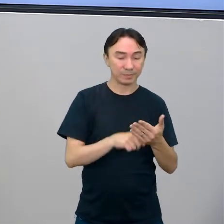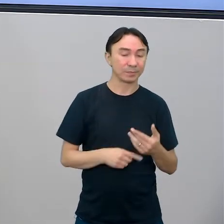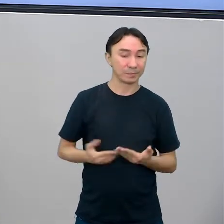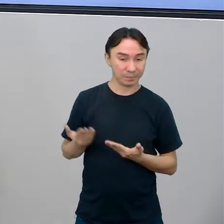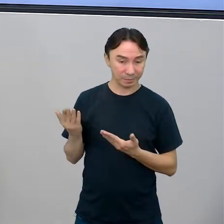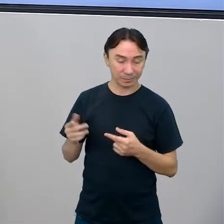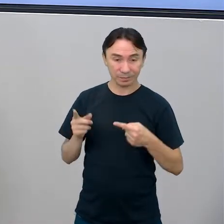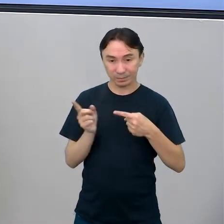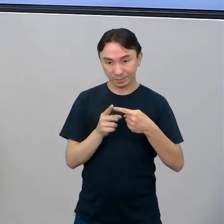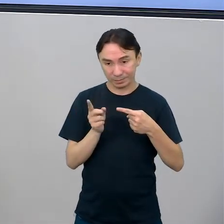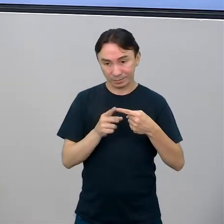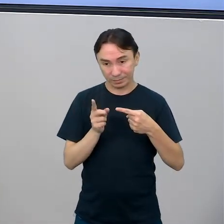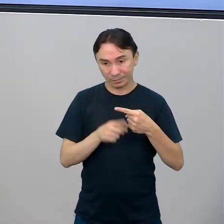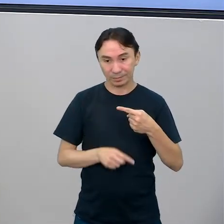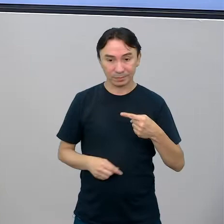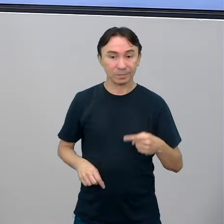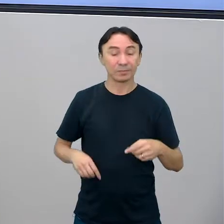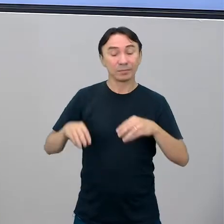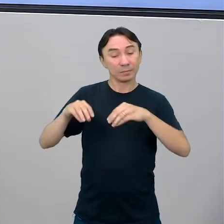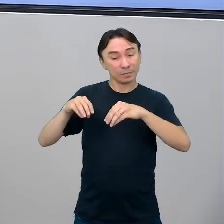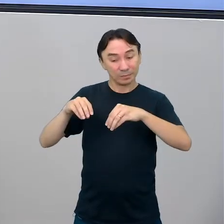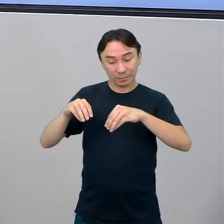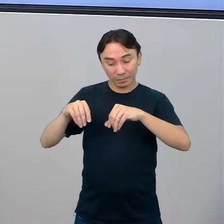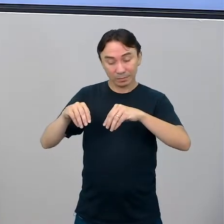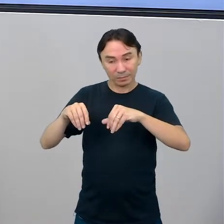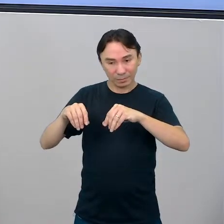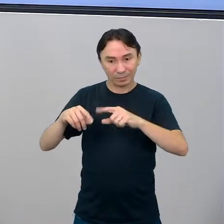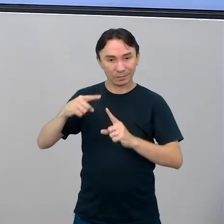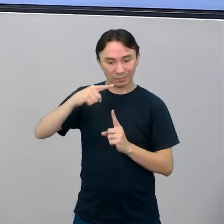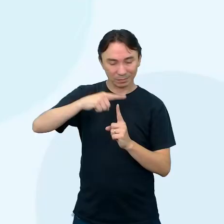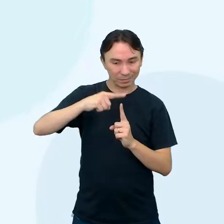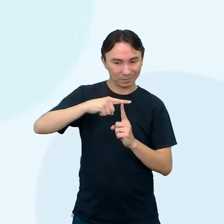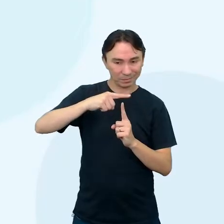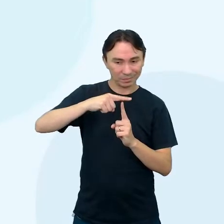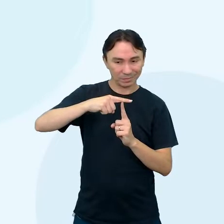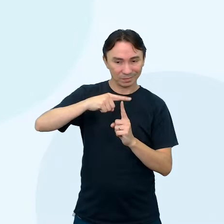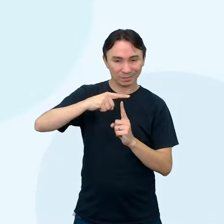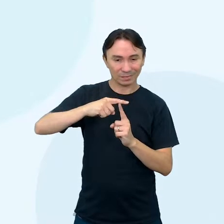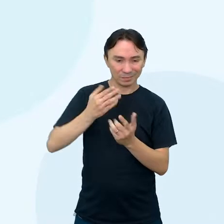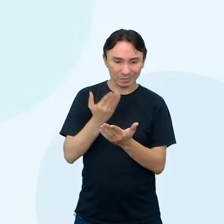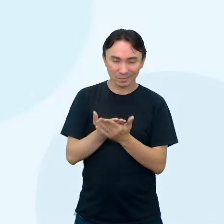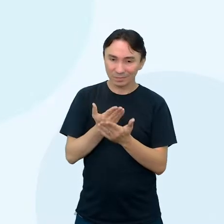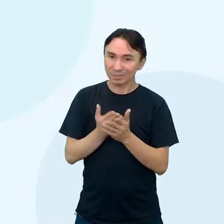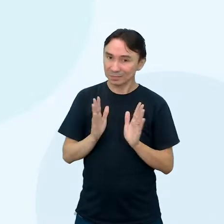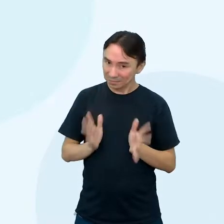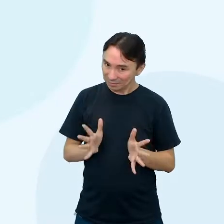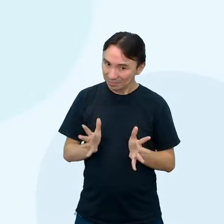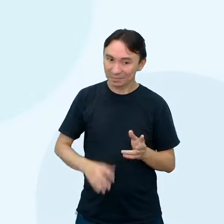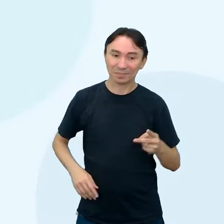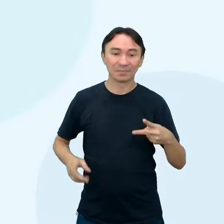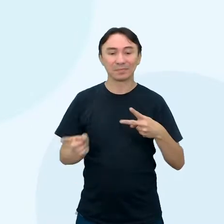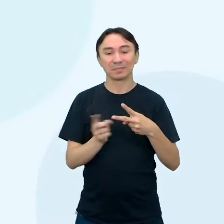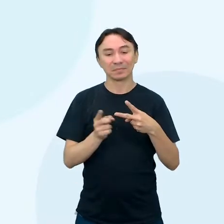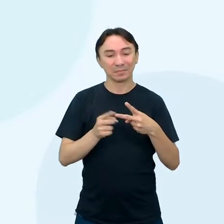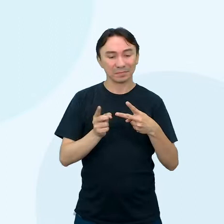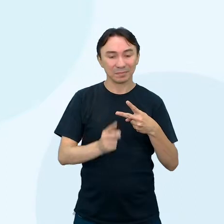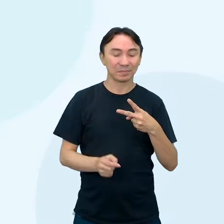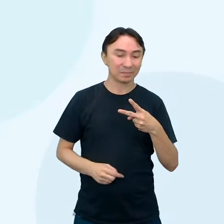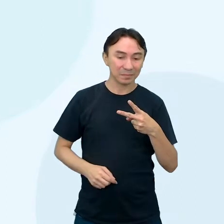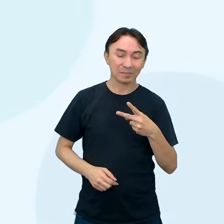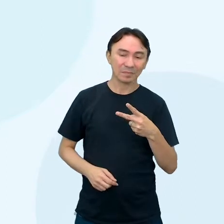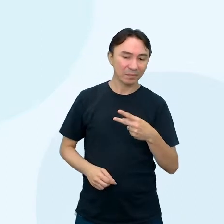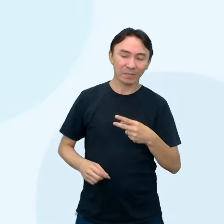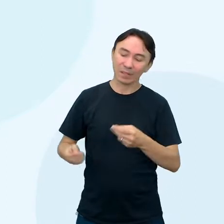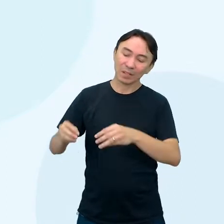tipos de solos que estudamos na aula anterior, analisar as características destes solos